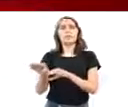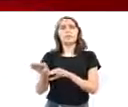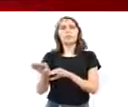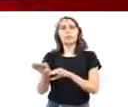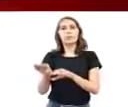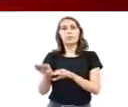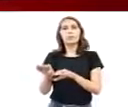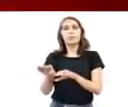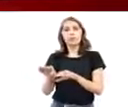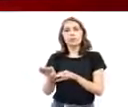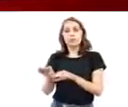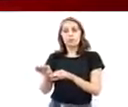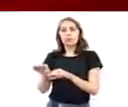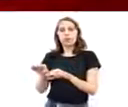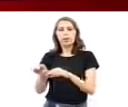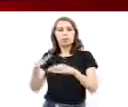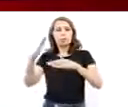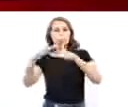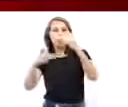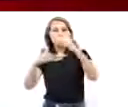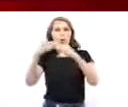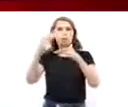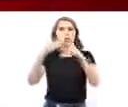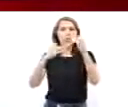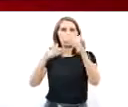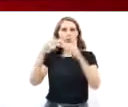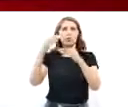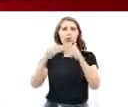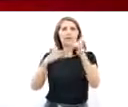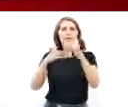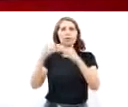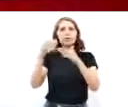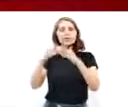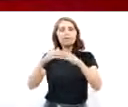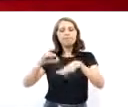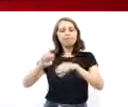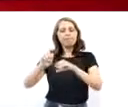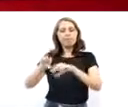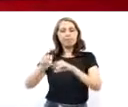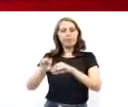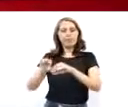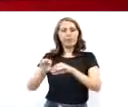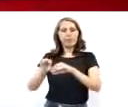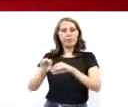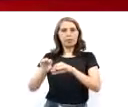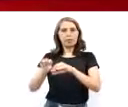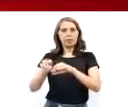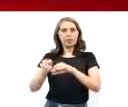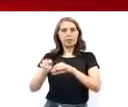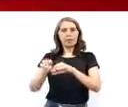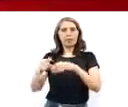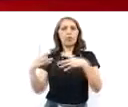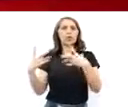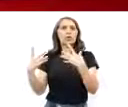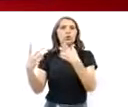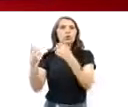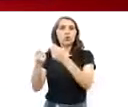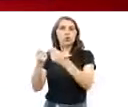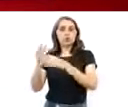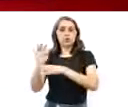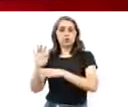educação, no qual esses profissionais serão assistidos pelos nossos psicólogos para que